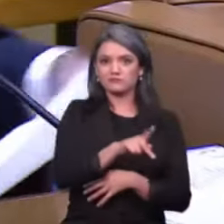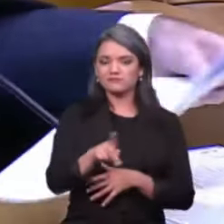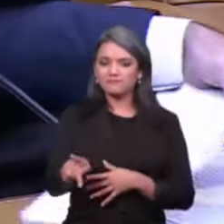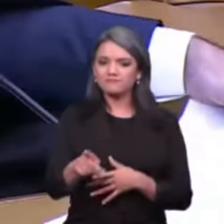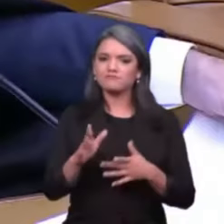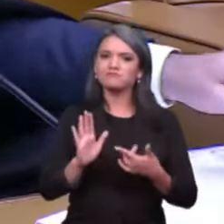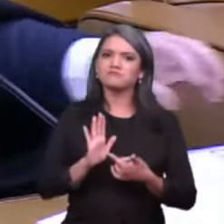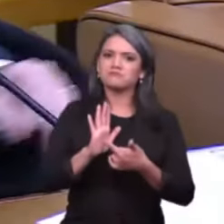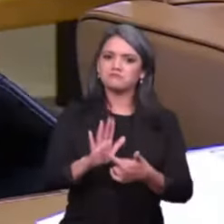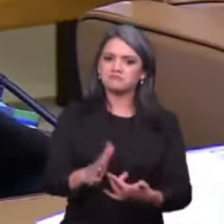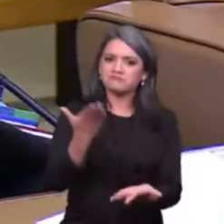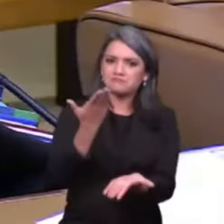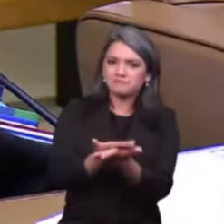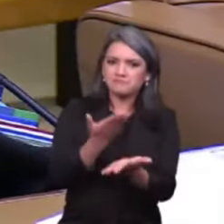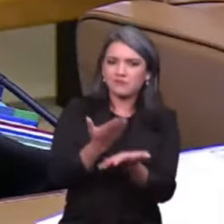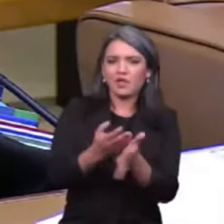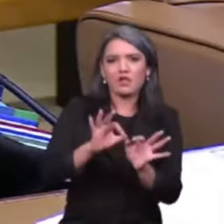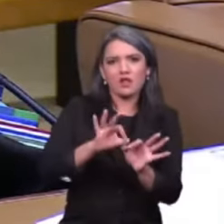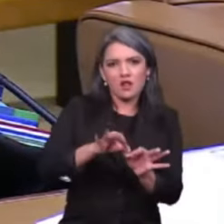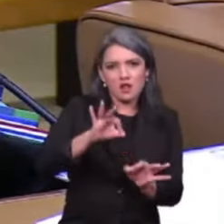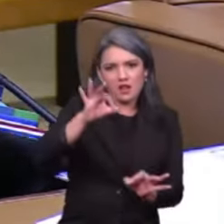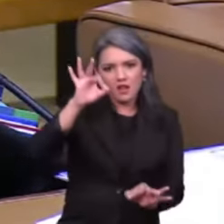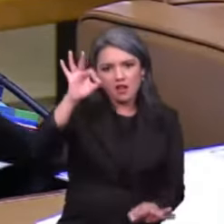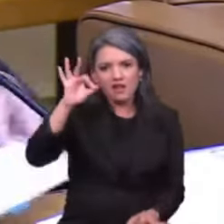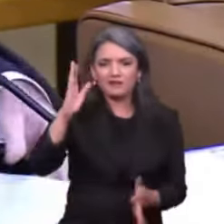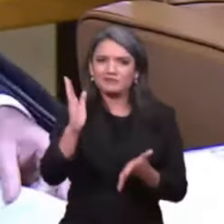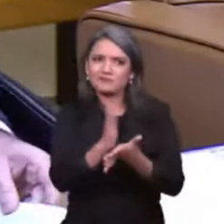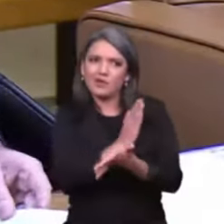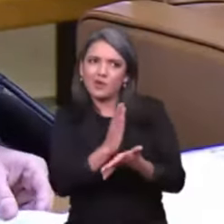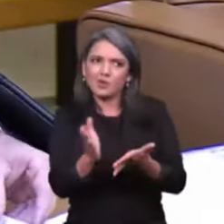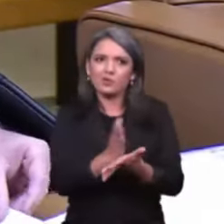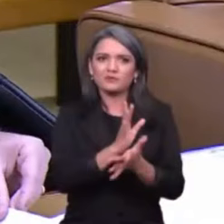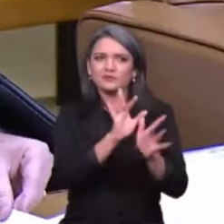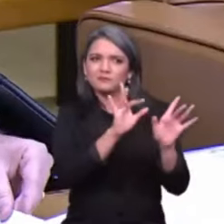bastante extenso, eu vou fazer referência a alguns